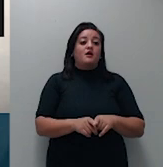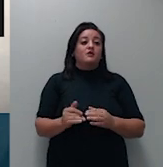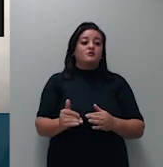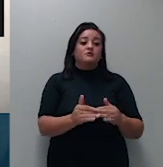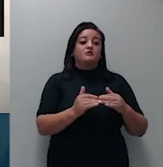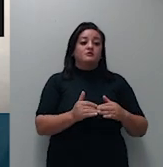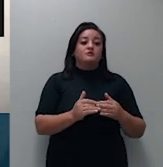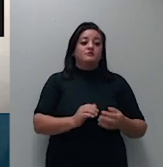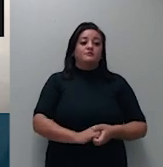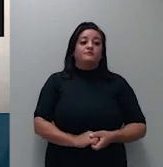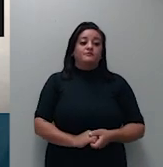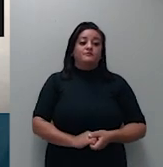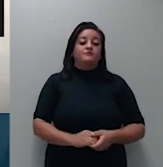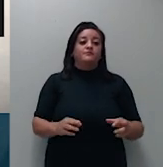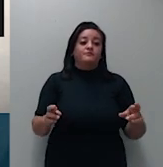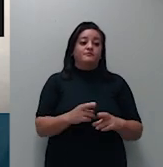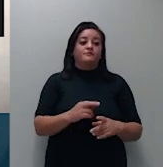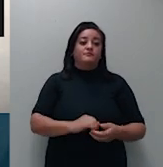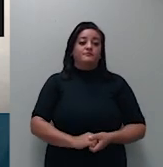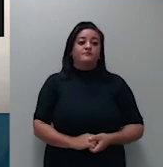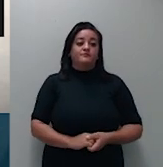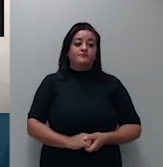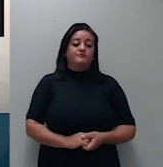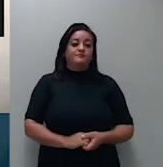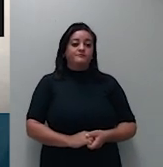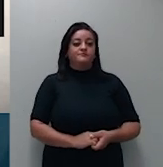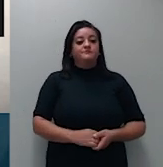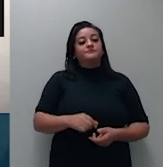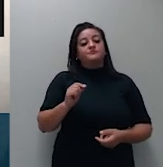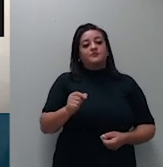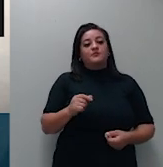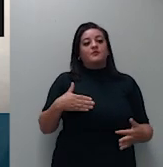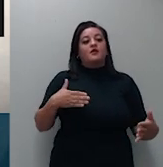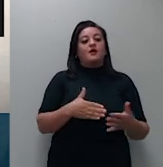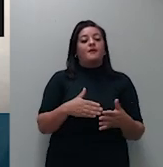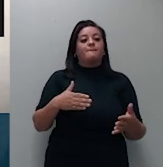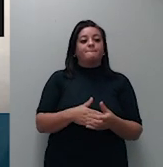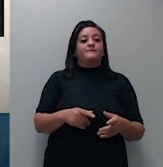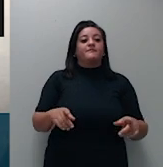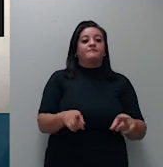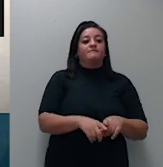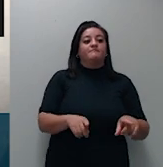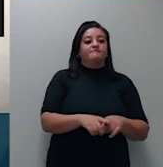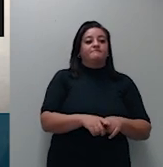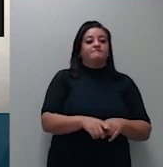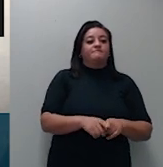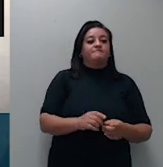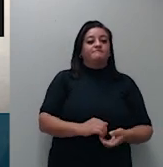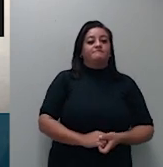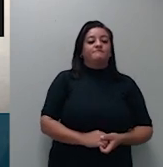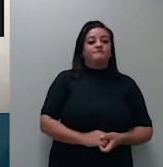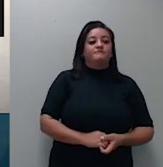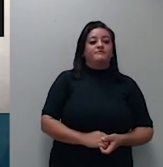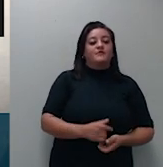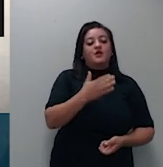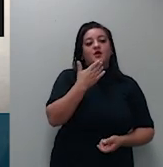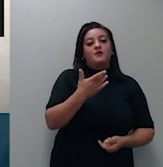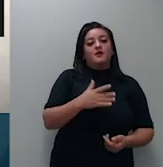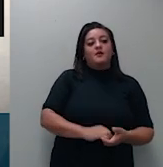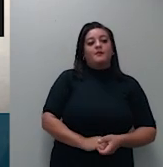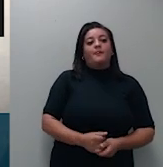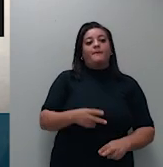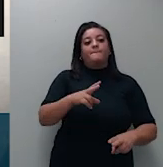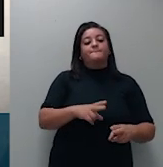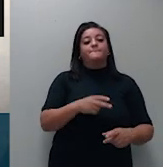nacional que é impedir que haja cerceamento de liberdade de expressão e